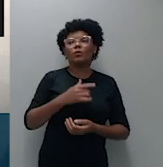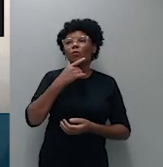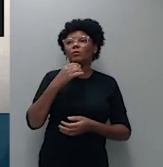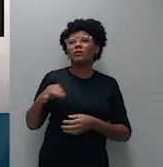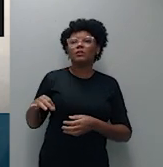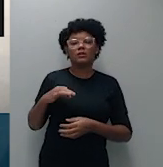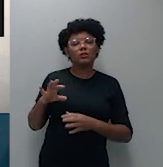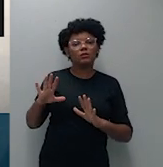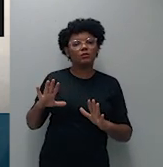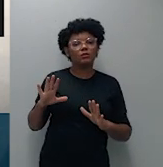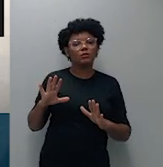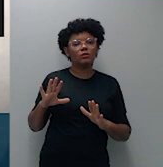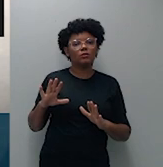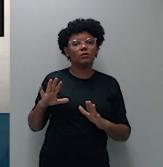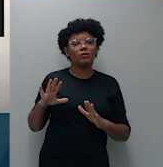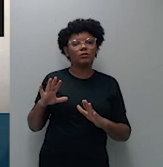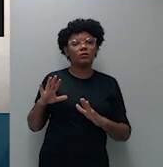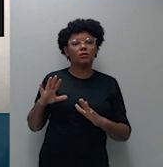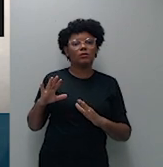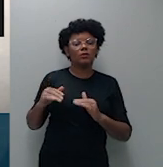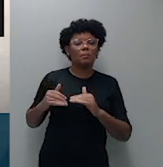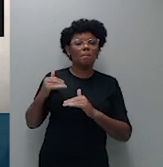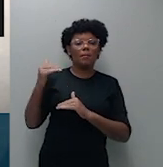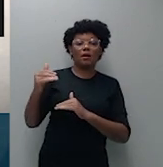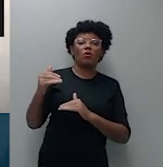Marco civil da internet